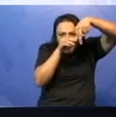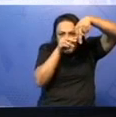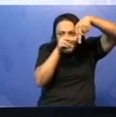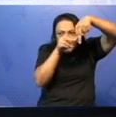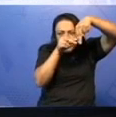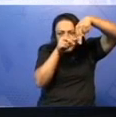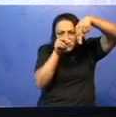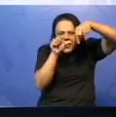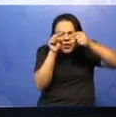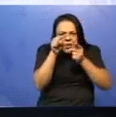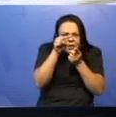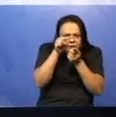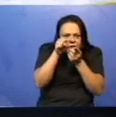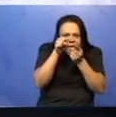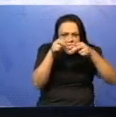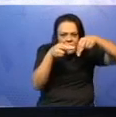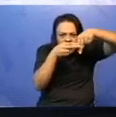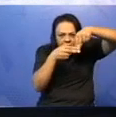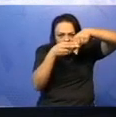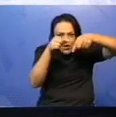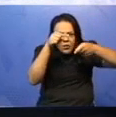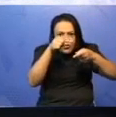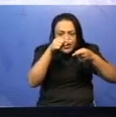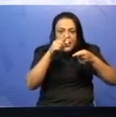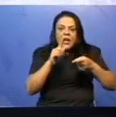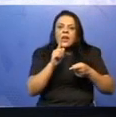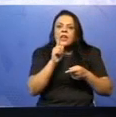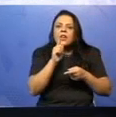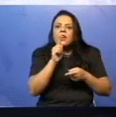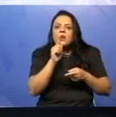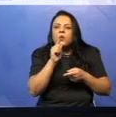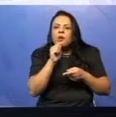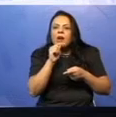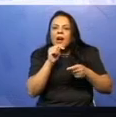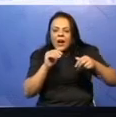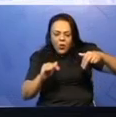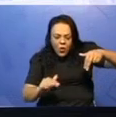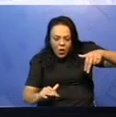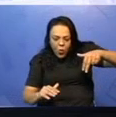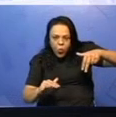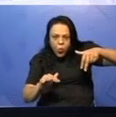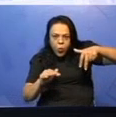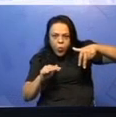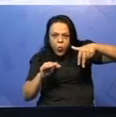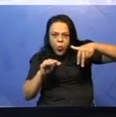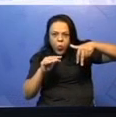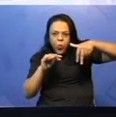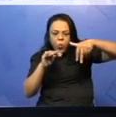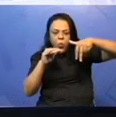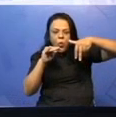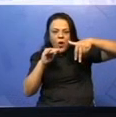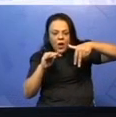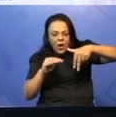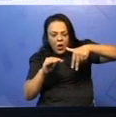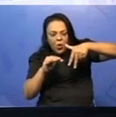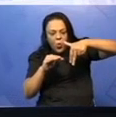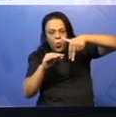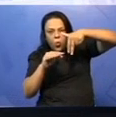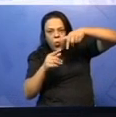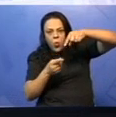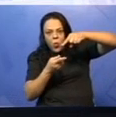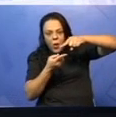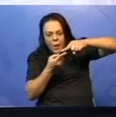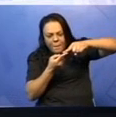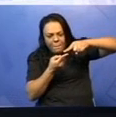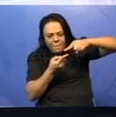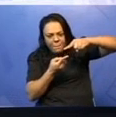Segundo Lamarck, conforme o nível da água foi subindo, eles se esforçaram para fugir da água e a perna esticou.